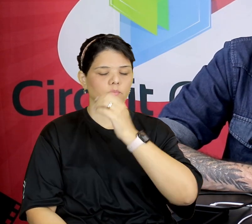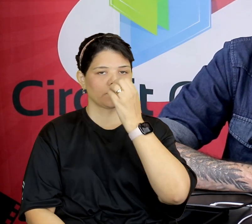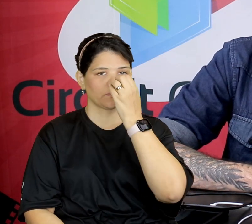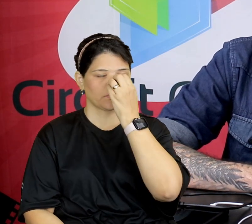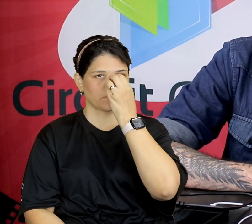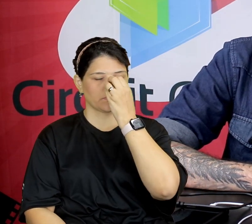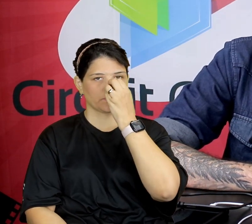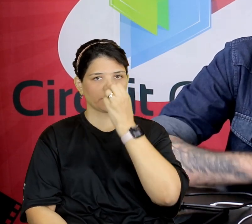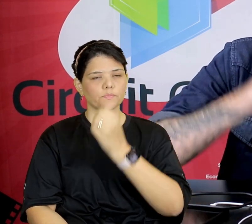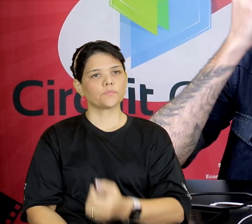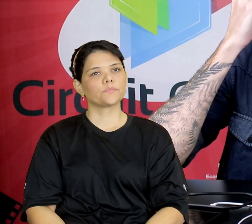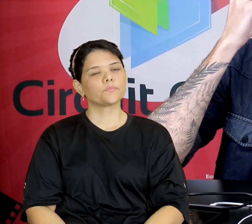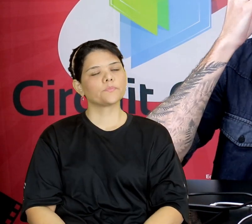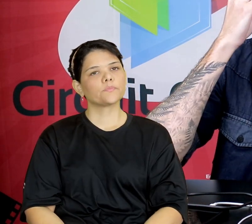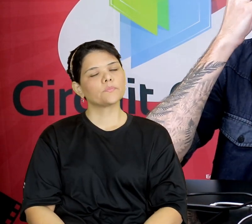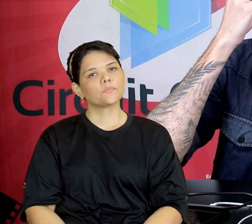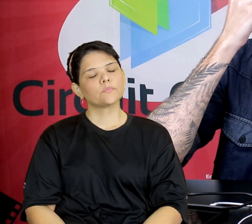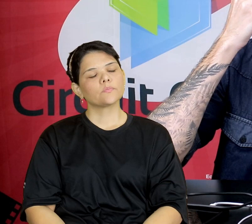Beleza.